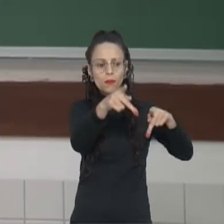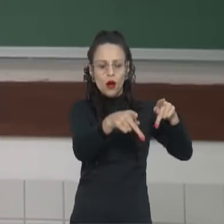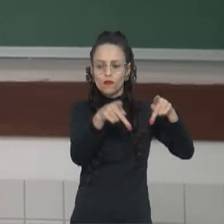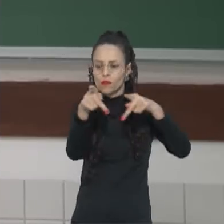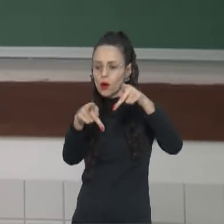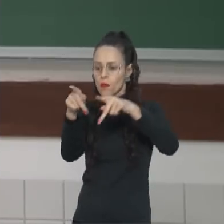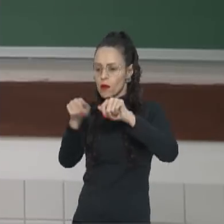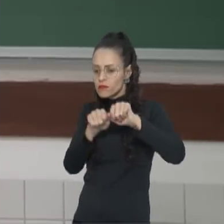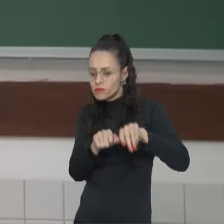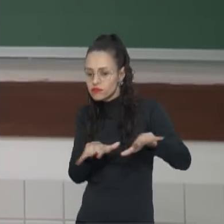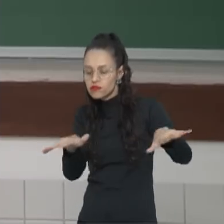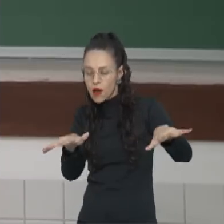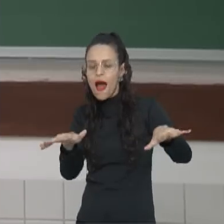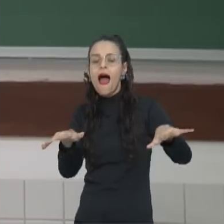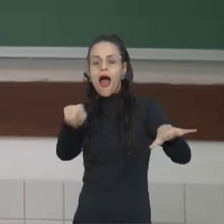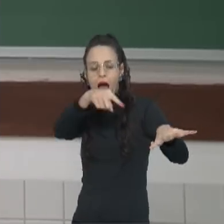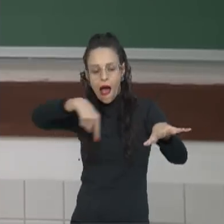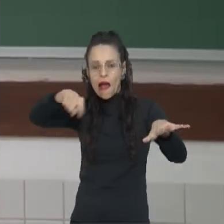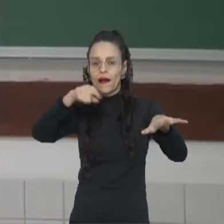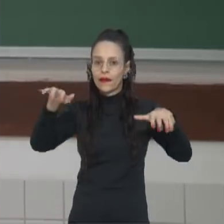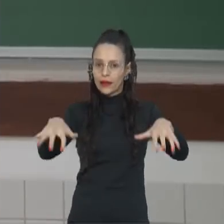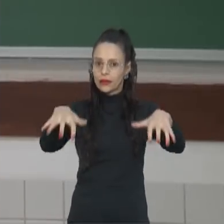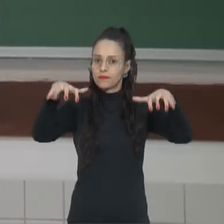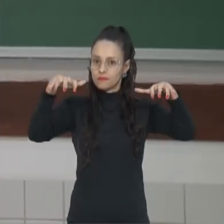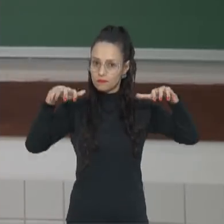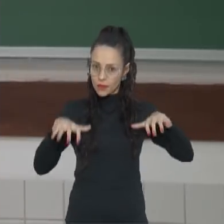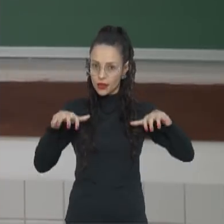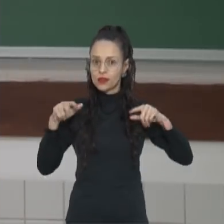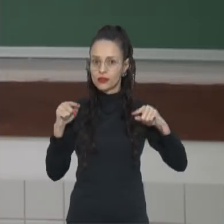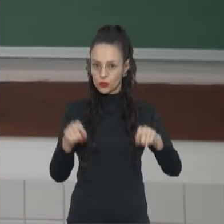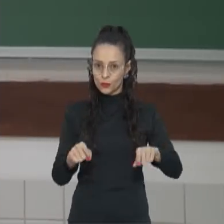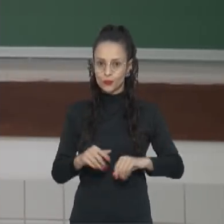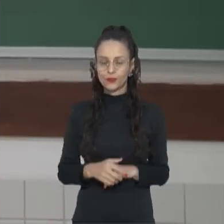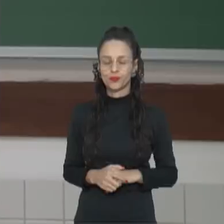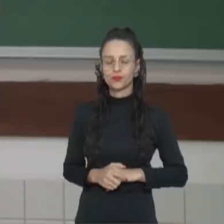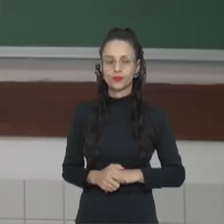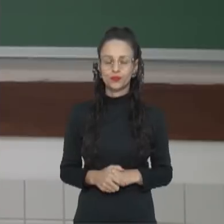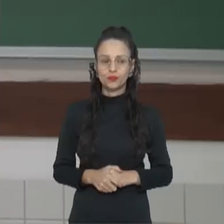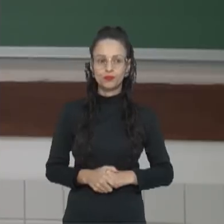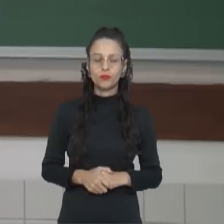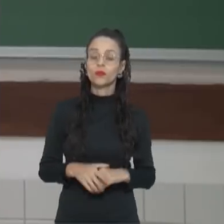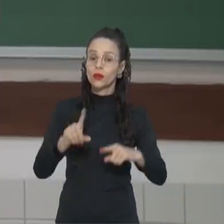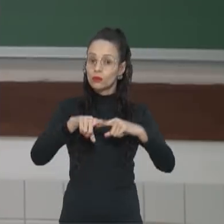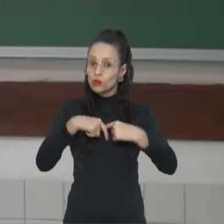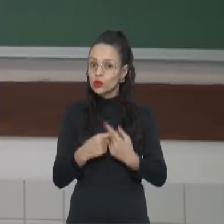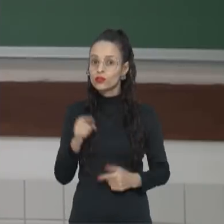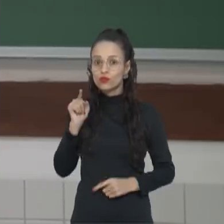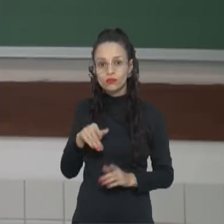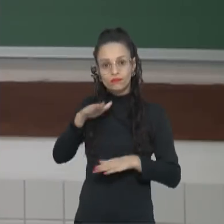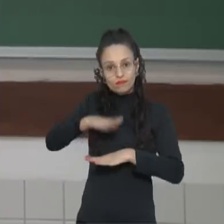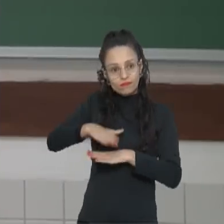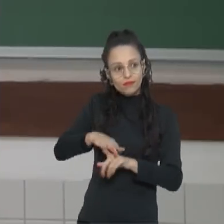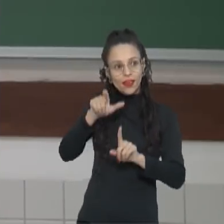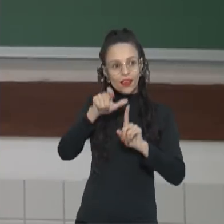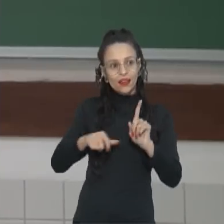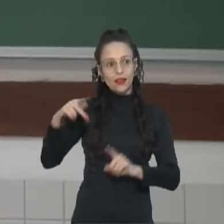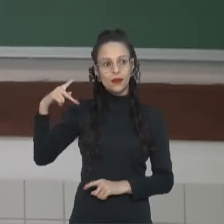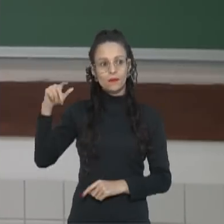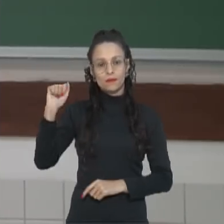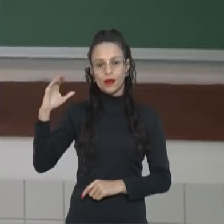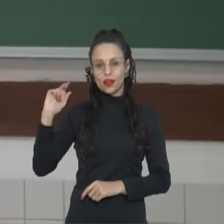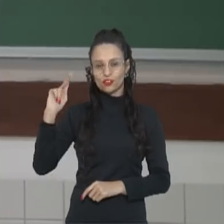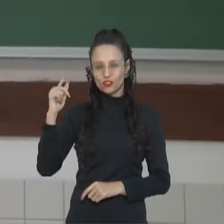que é um império, somente depois do governo do Pachacuti. Por isso que ele é considerado, inclusive, o